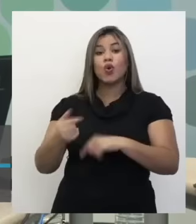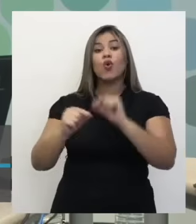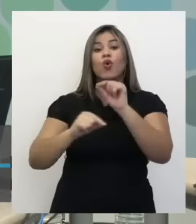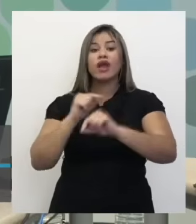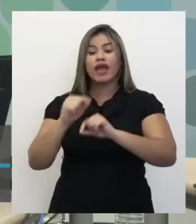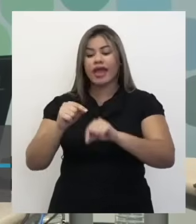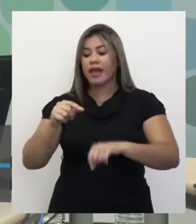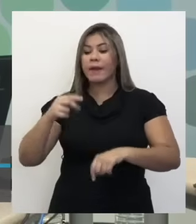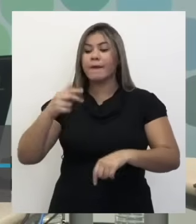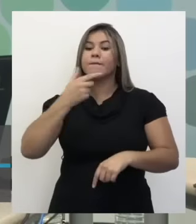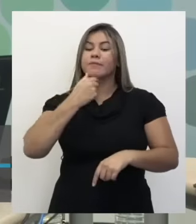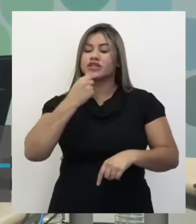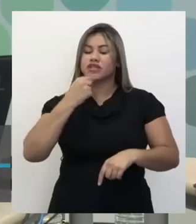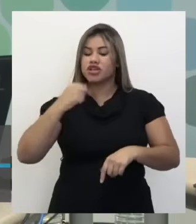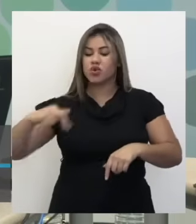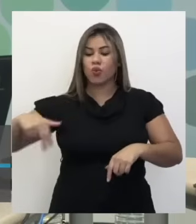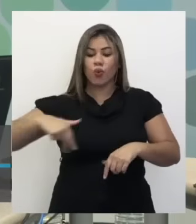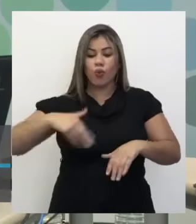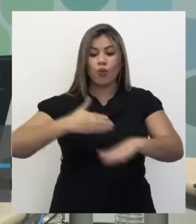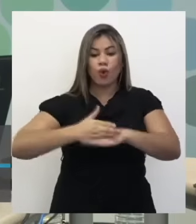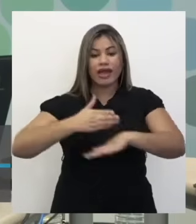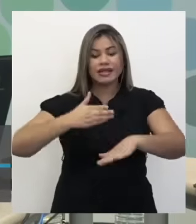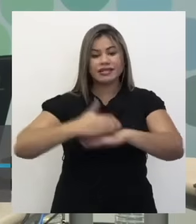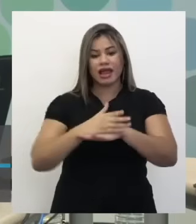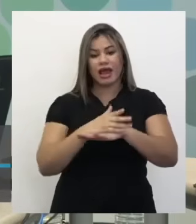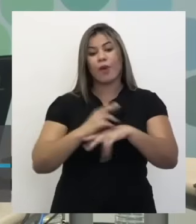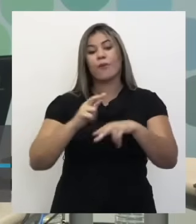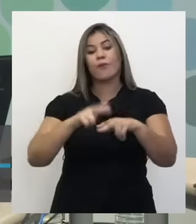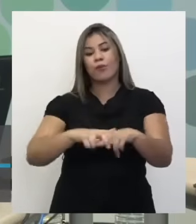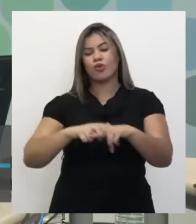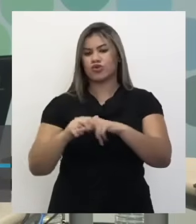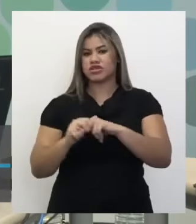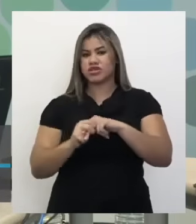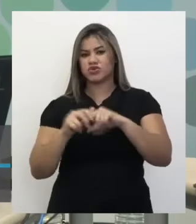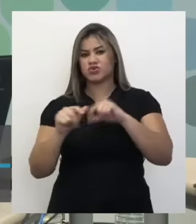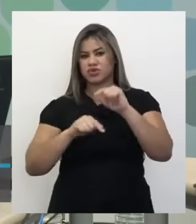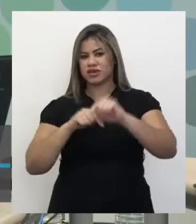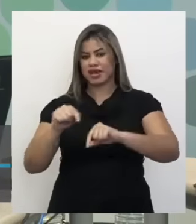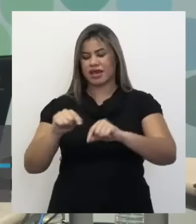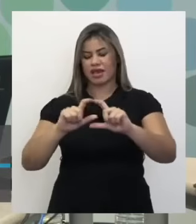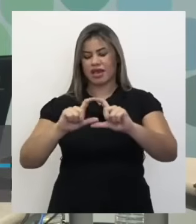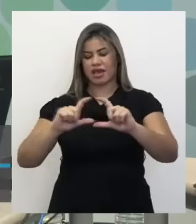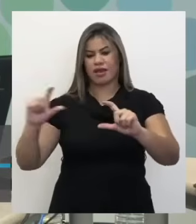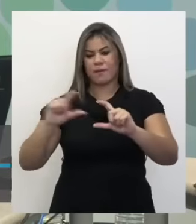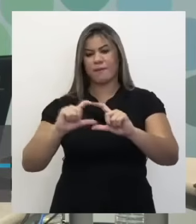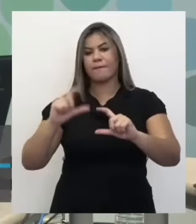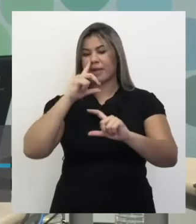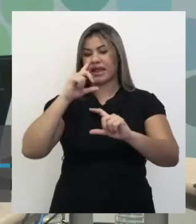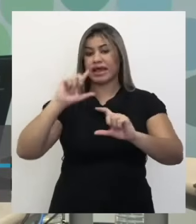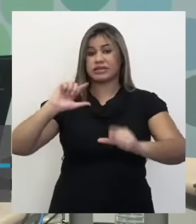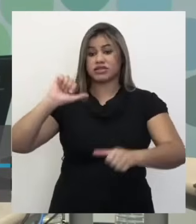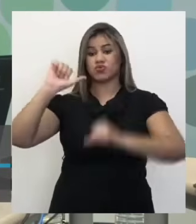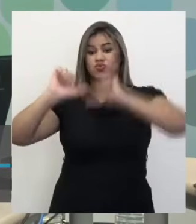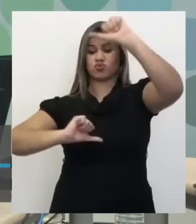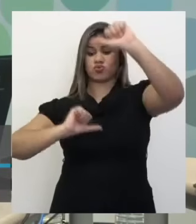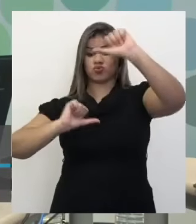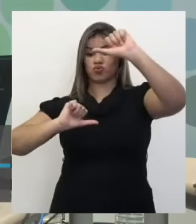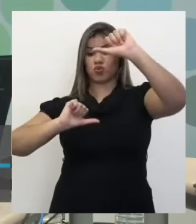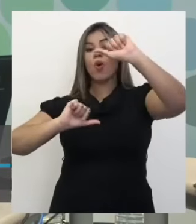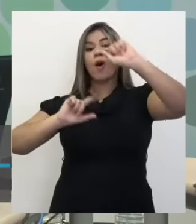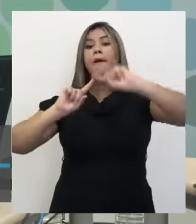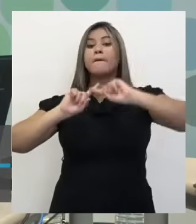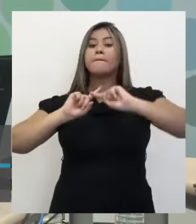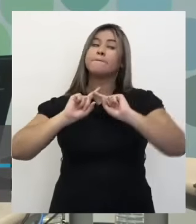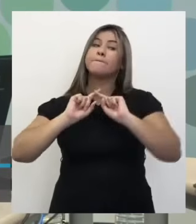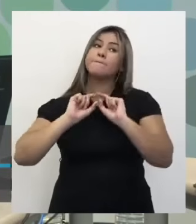verificar, porque ele estava lá berrando. Por isso que eu falo assim, aparentemente, parece que a tirinha ela está invertida. Pode ser algo que o